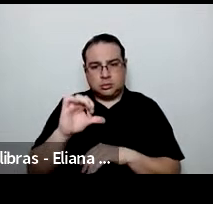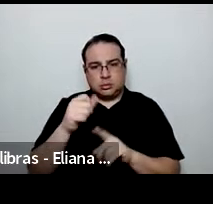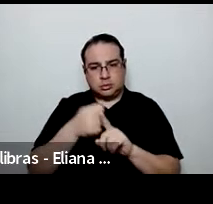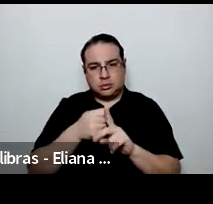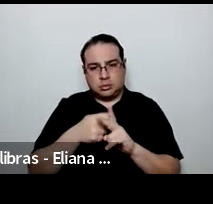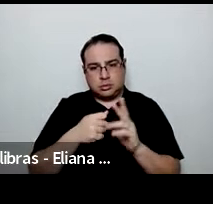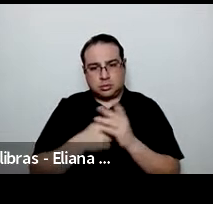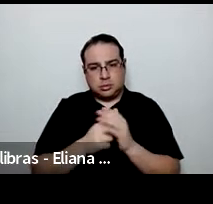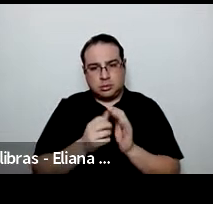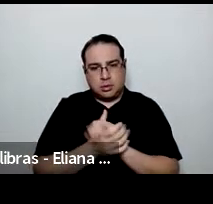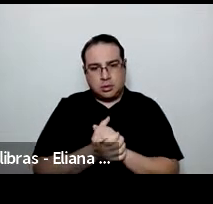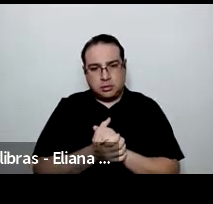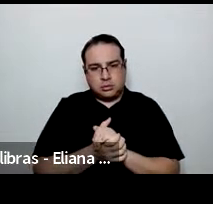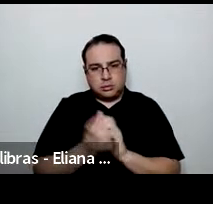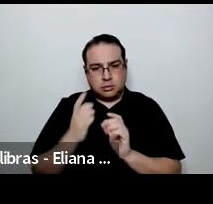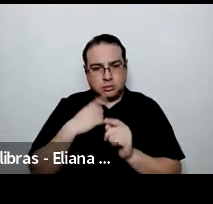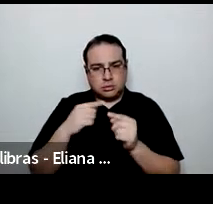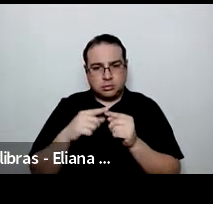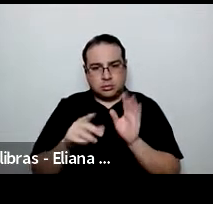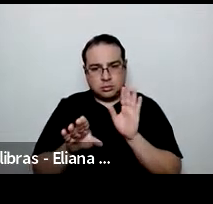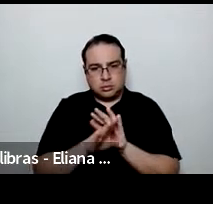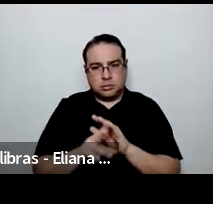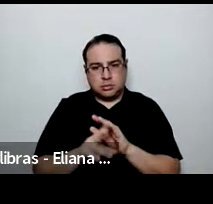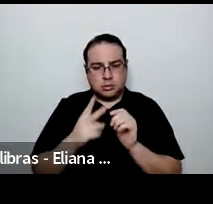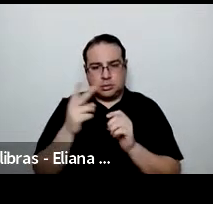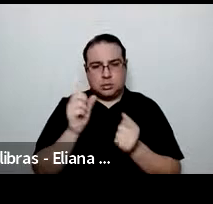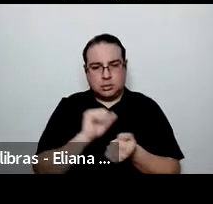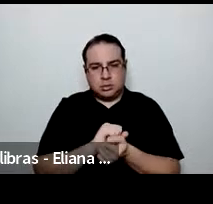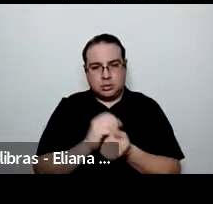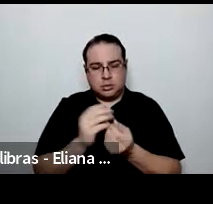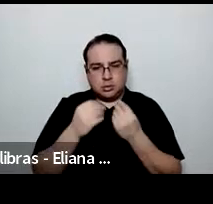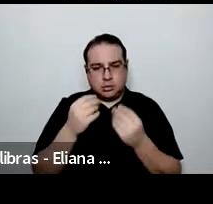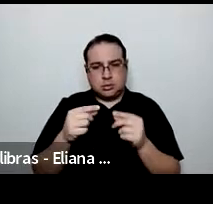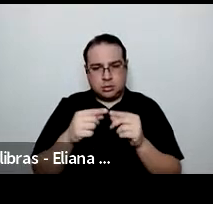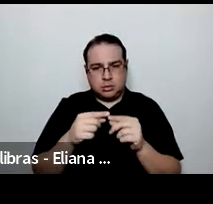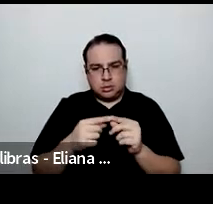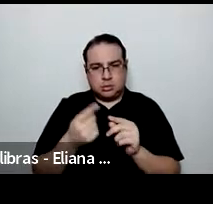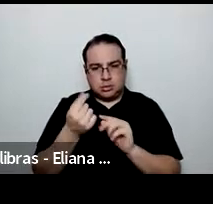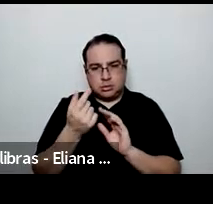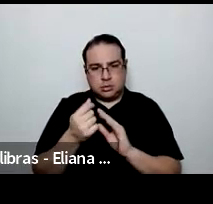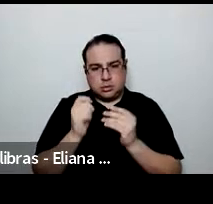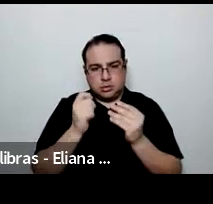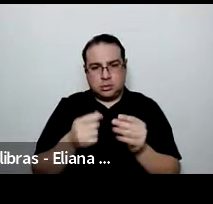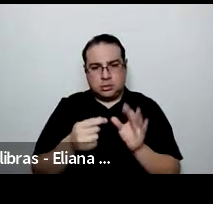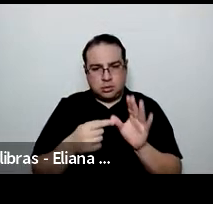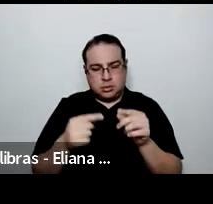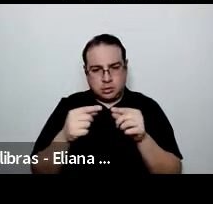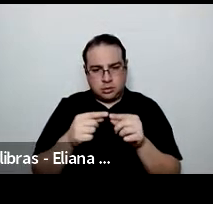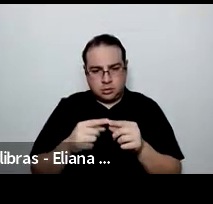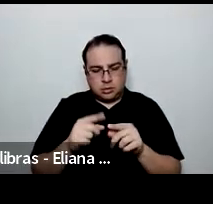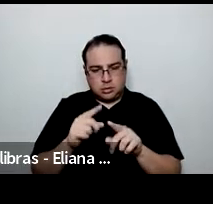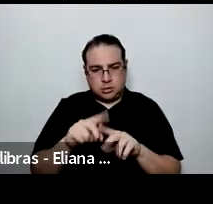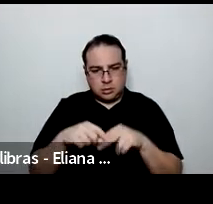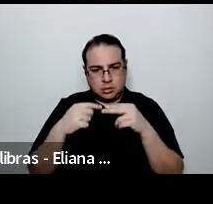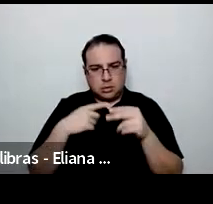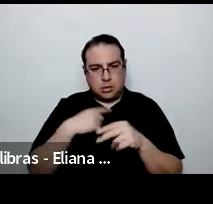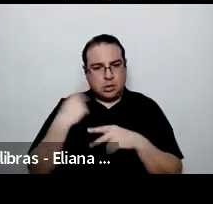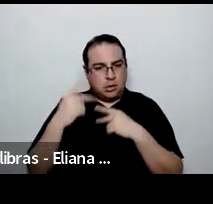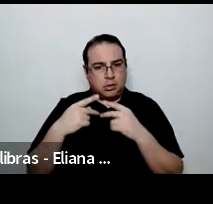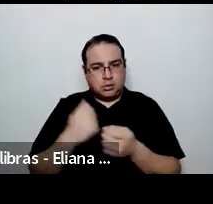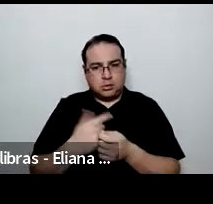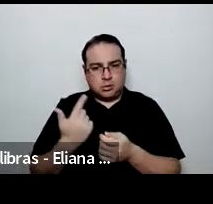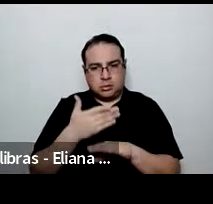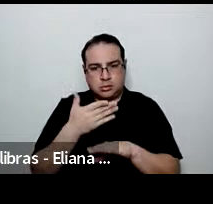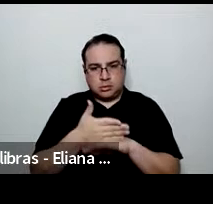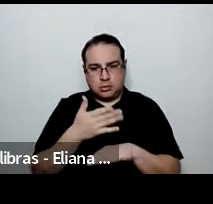Em ambos casos o recebimento de valores de leite um relatório financeiro respectivo de maneira que a população não têm